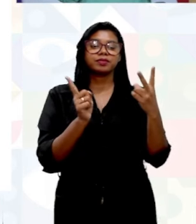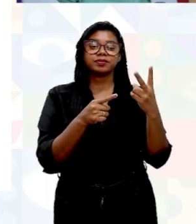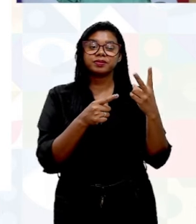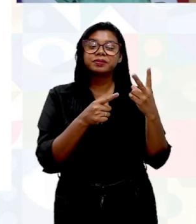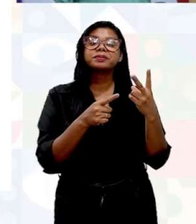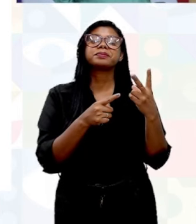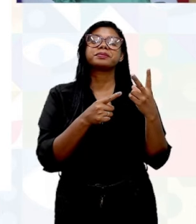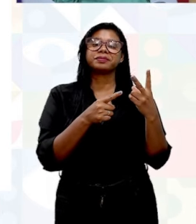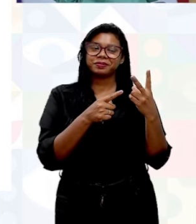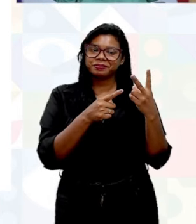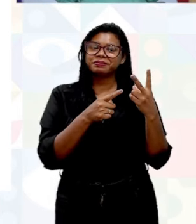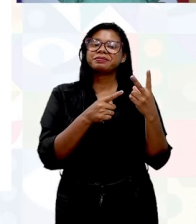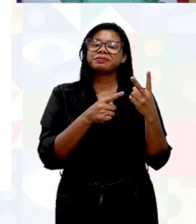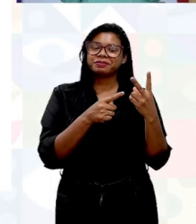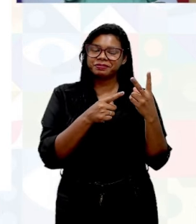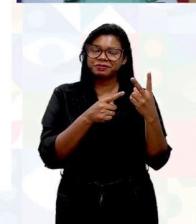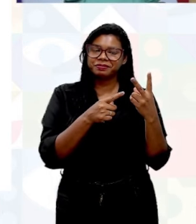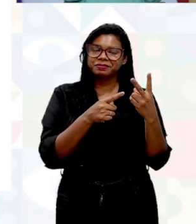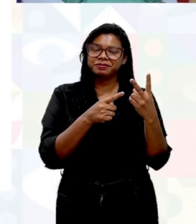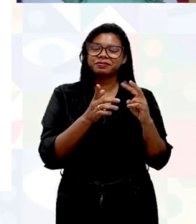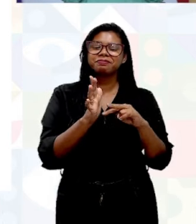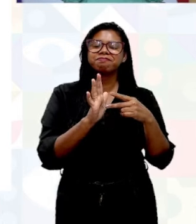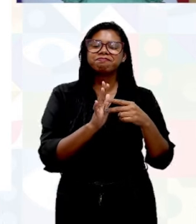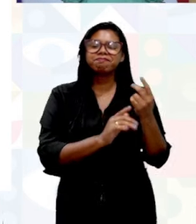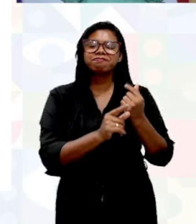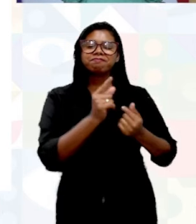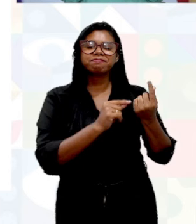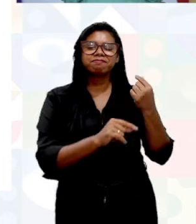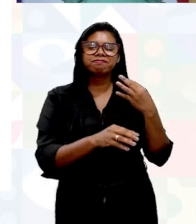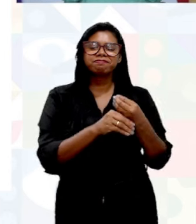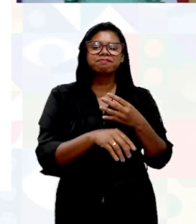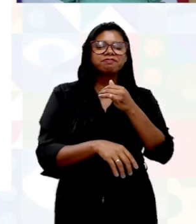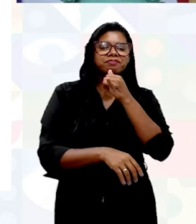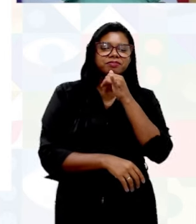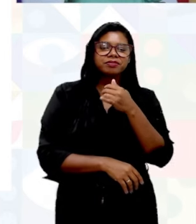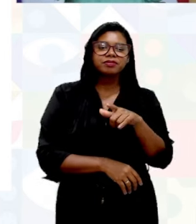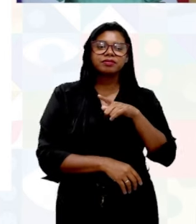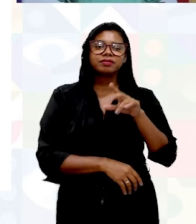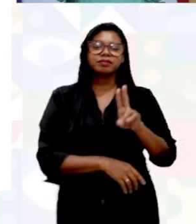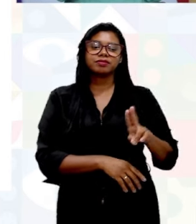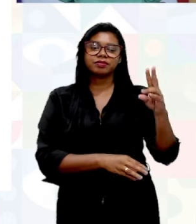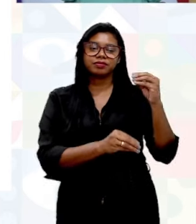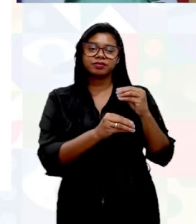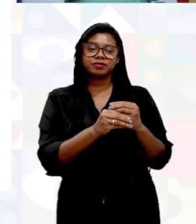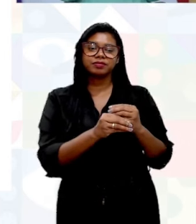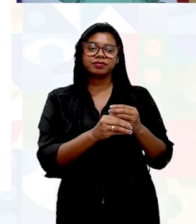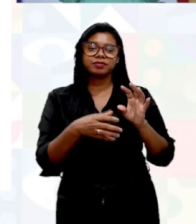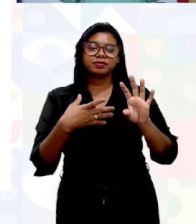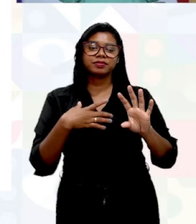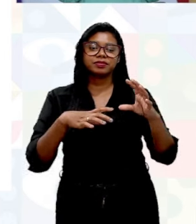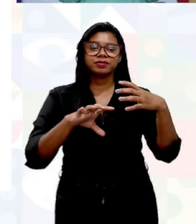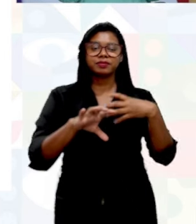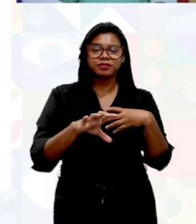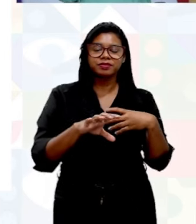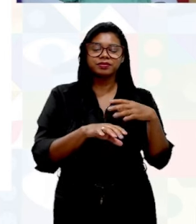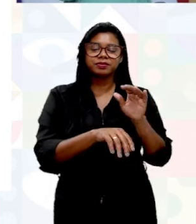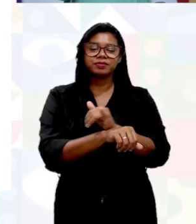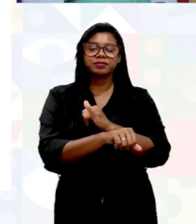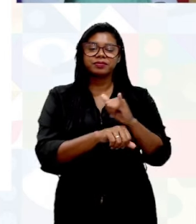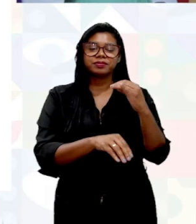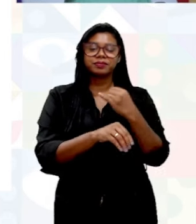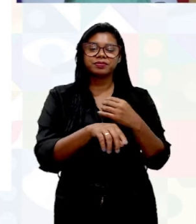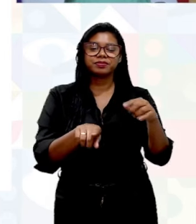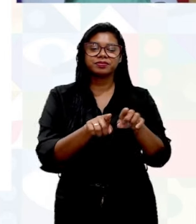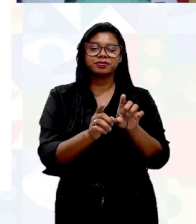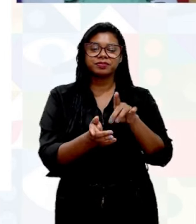negociador persuasivo, né? Esse negociador, ele utiliza da empatia como estratégia. Então,